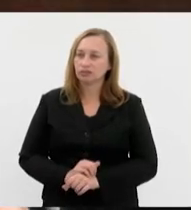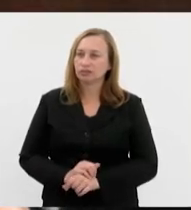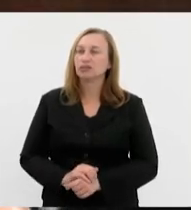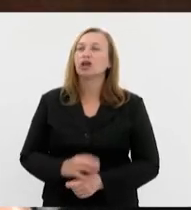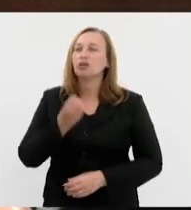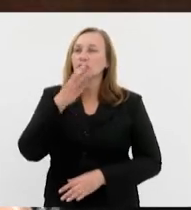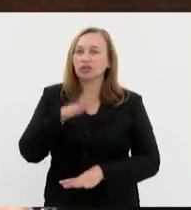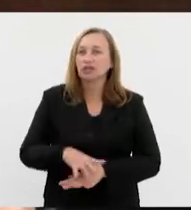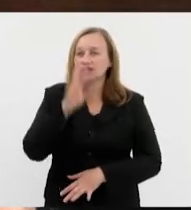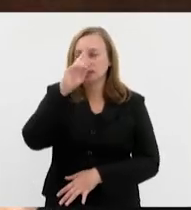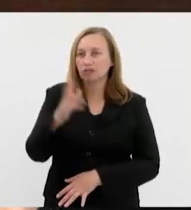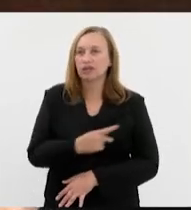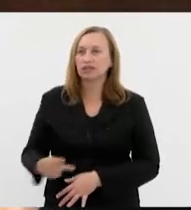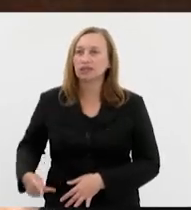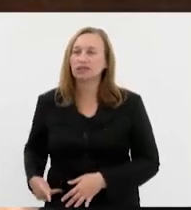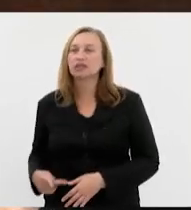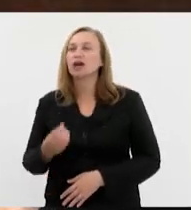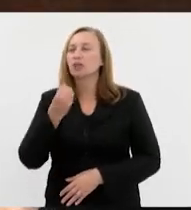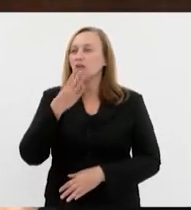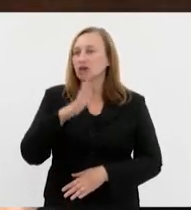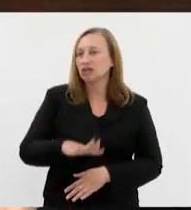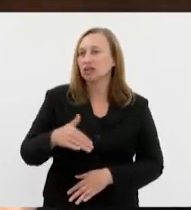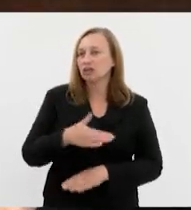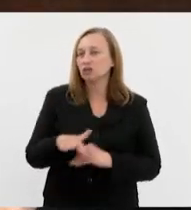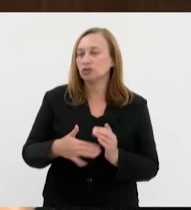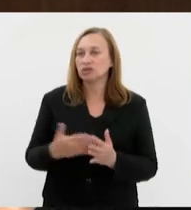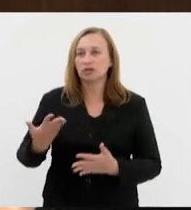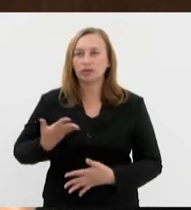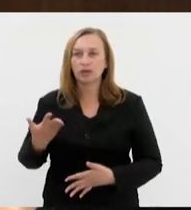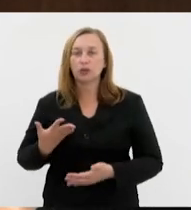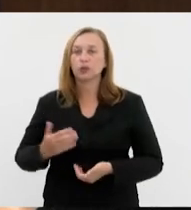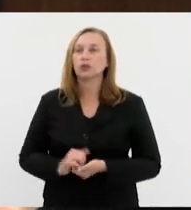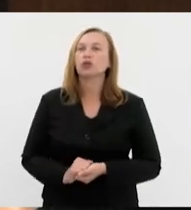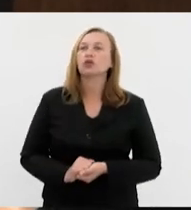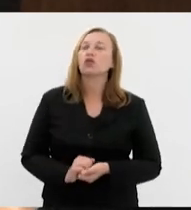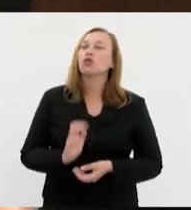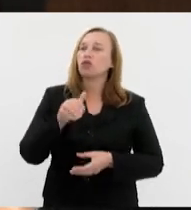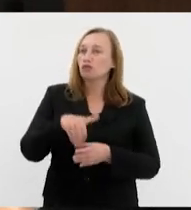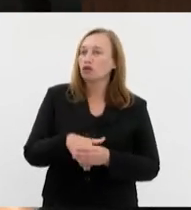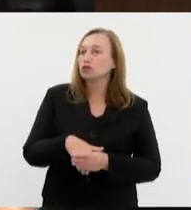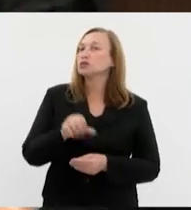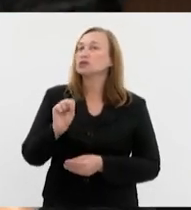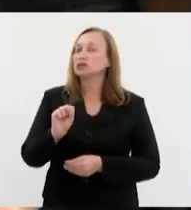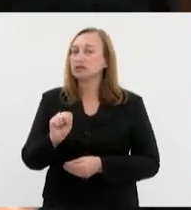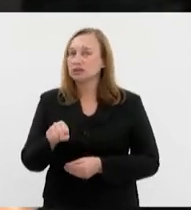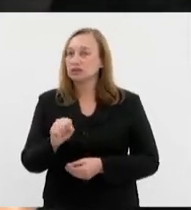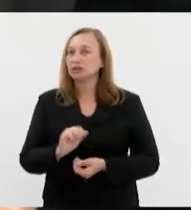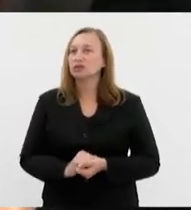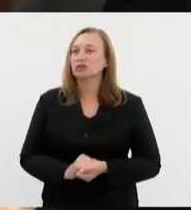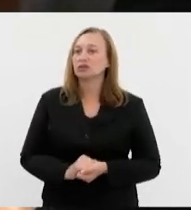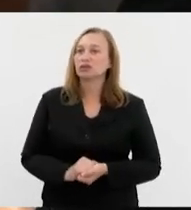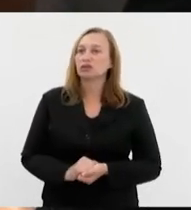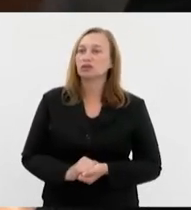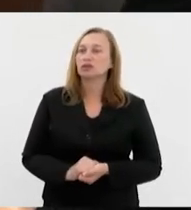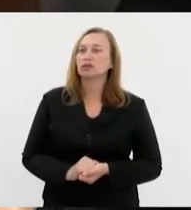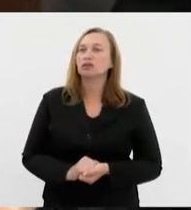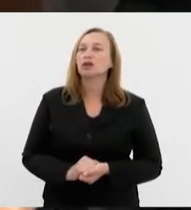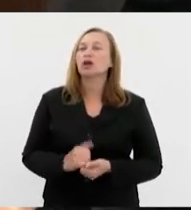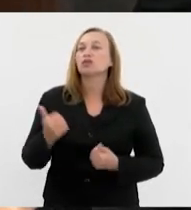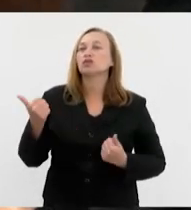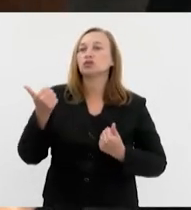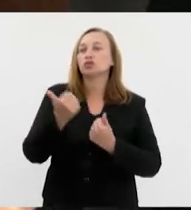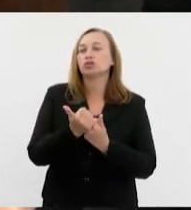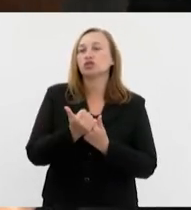Boa tarde, senhora presidente. Boa tarde, demais colegas. Voto favorável ao substitutivo